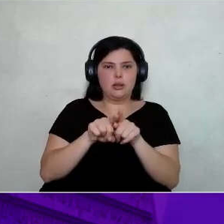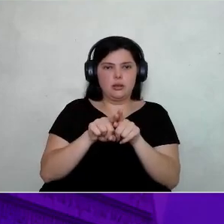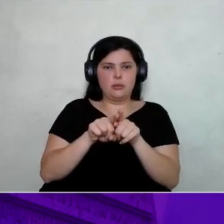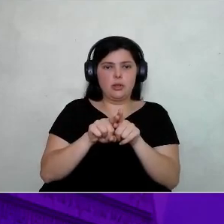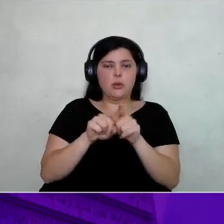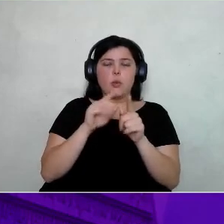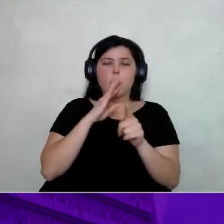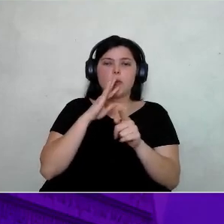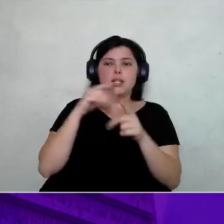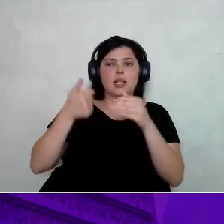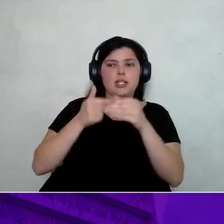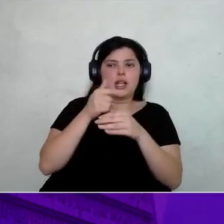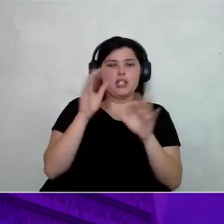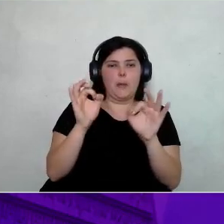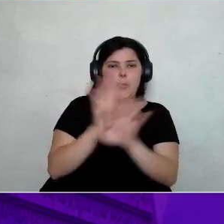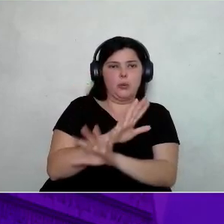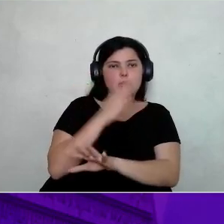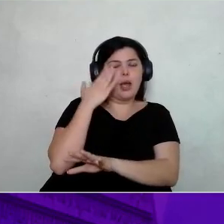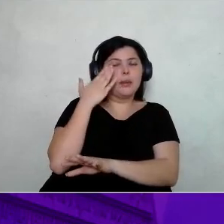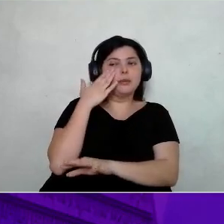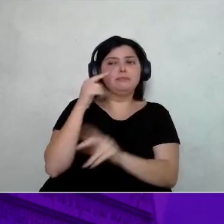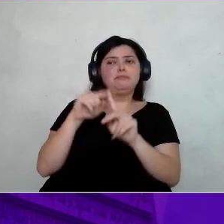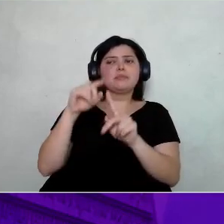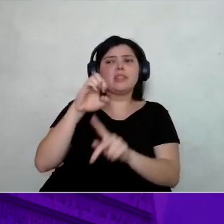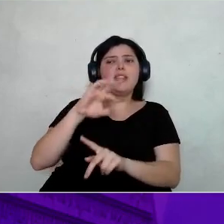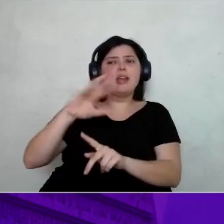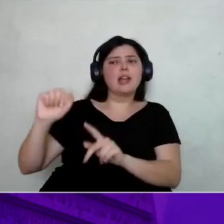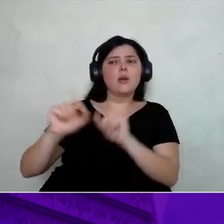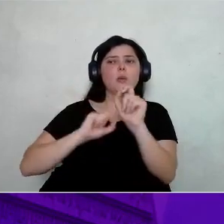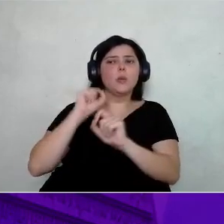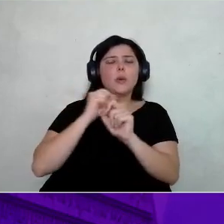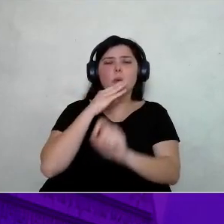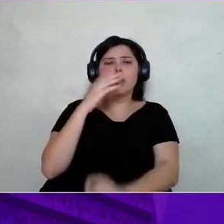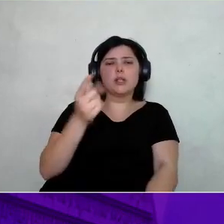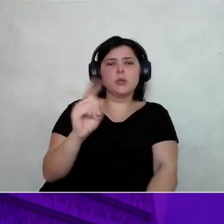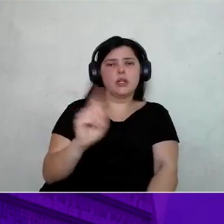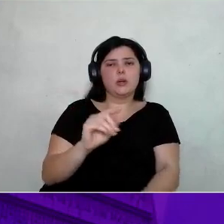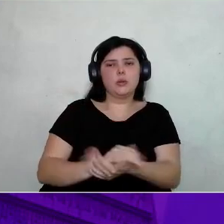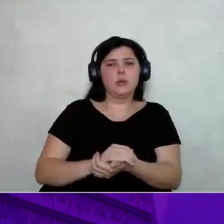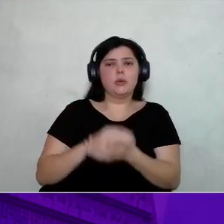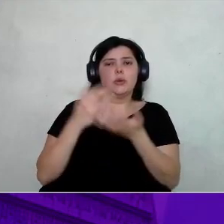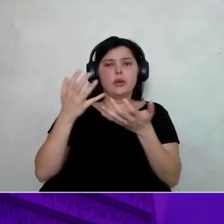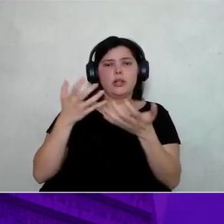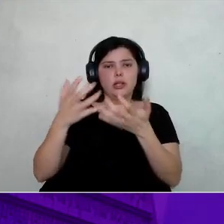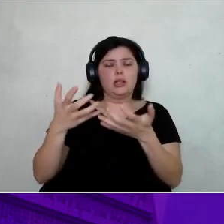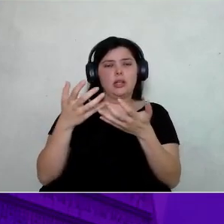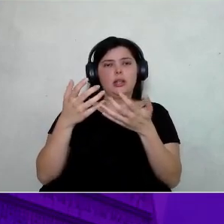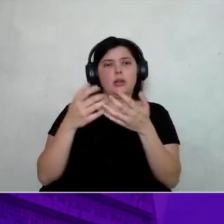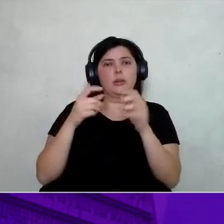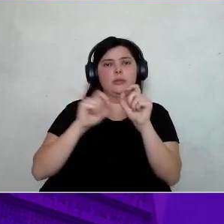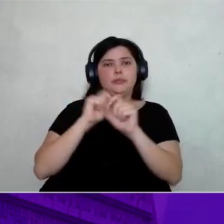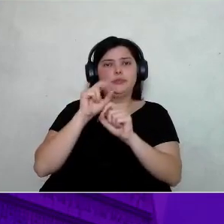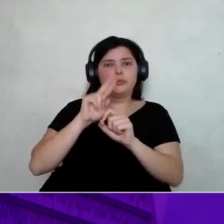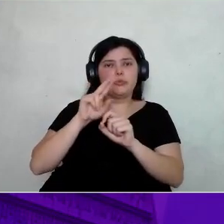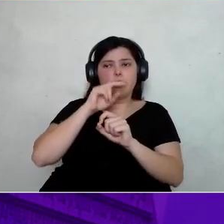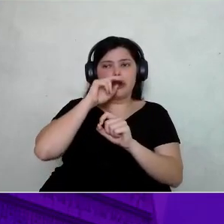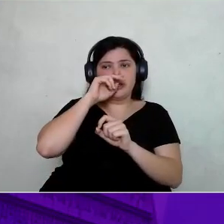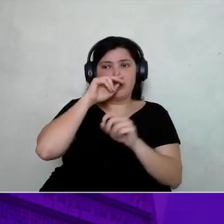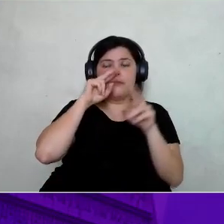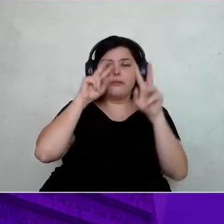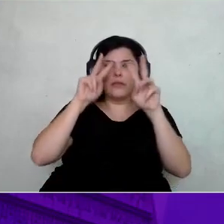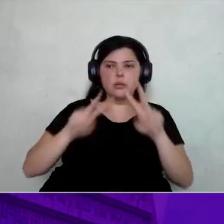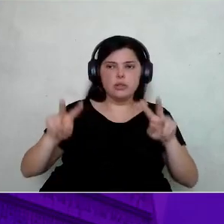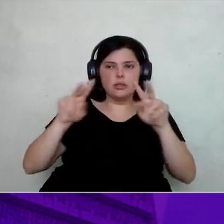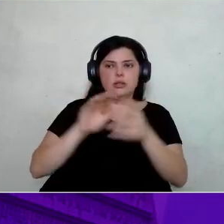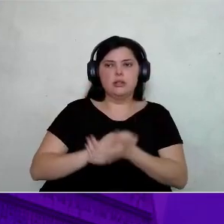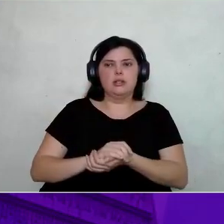SQL. Poxa, Érica, mas eu não conheço SQL e eu queria fazer isso através de uma visualização.